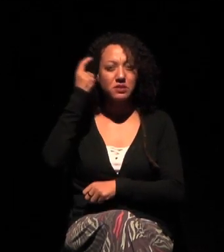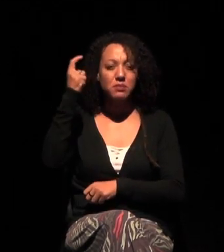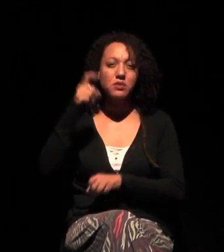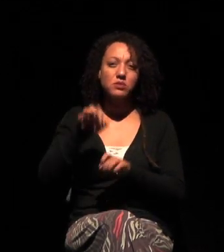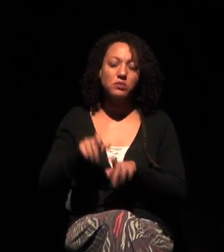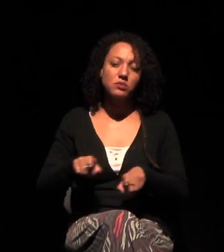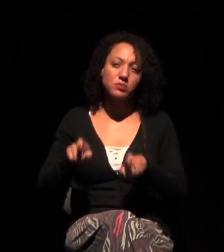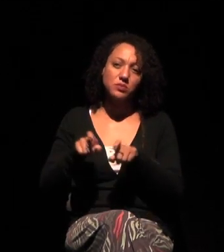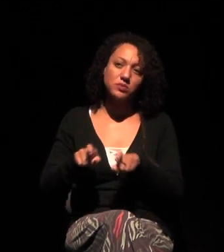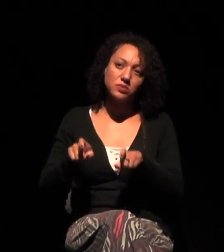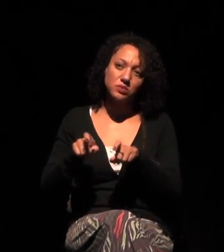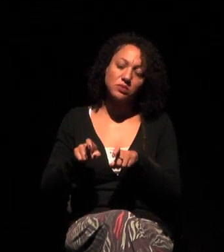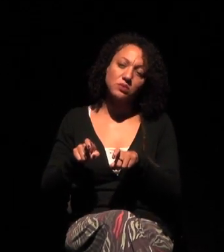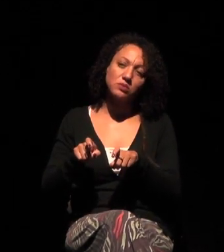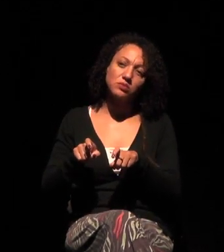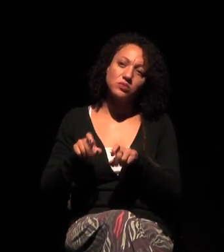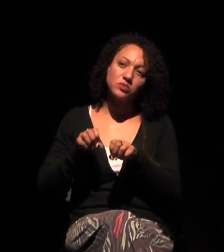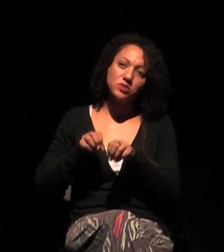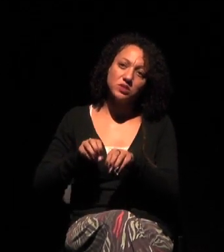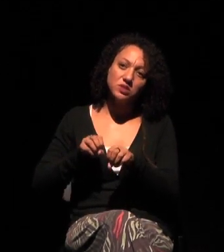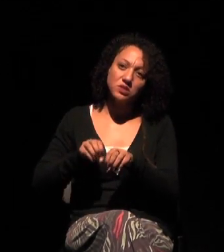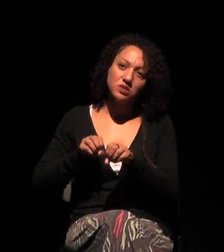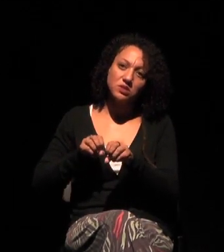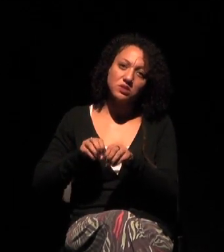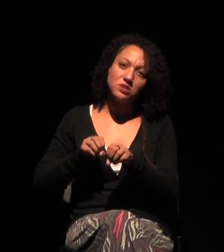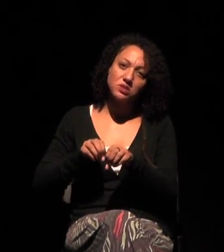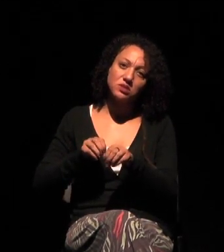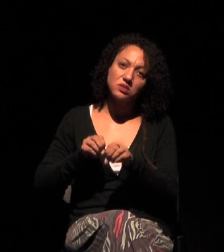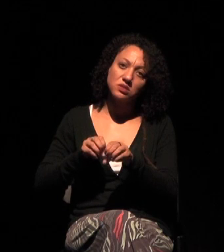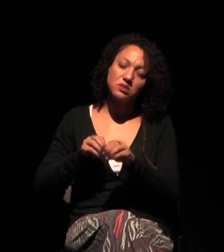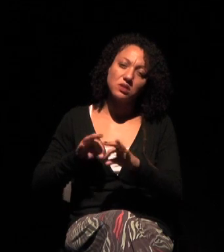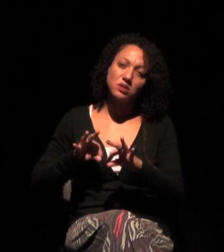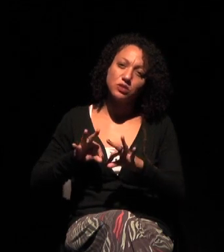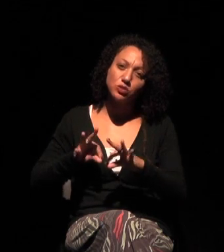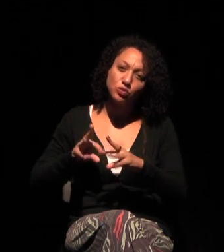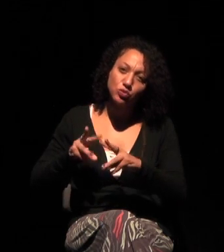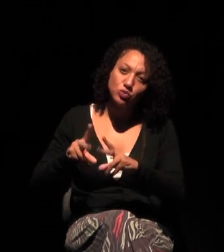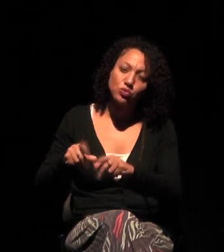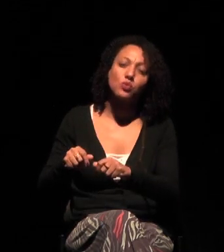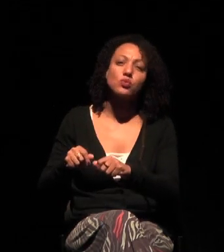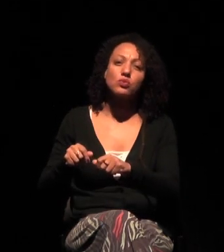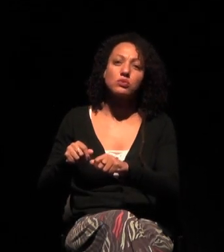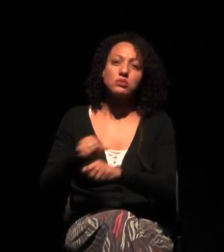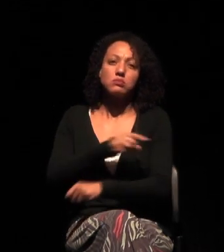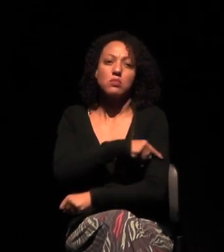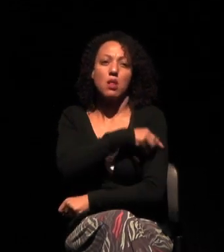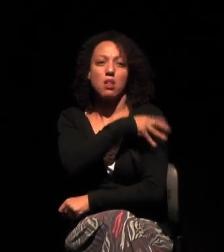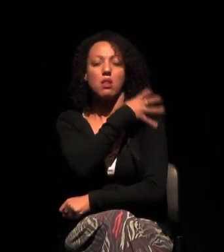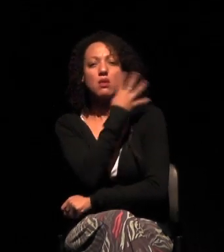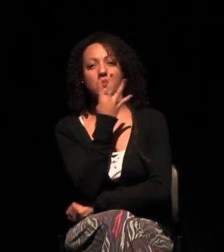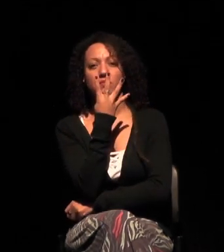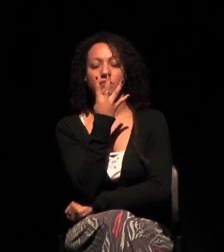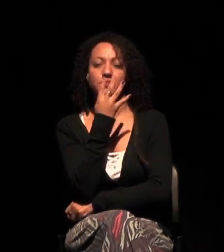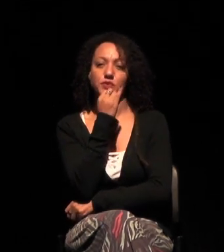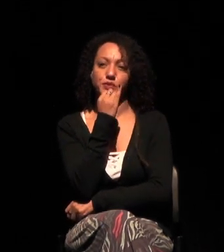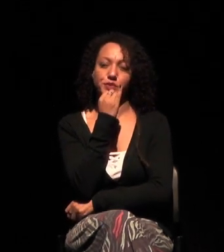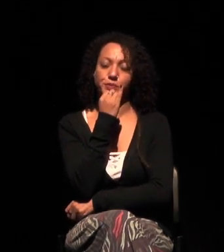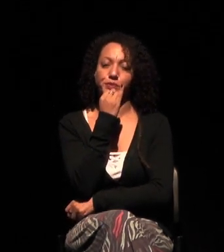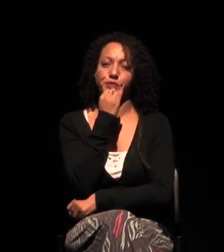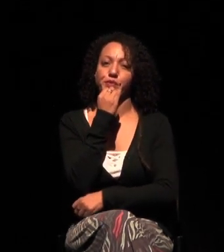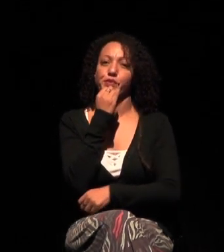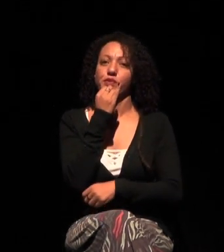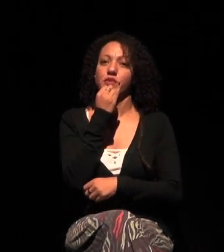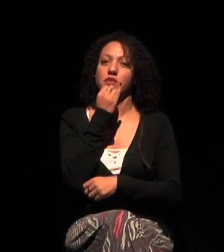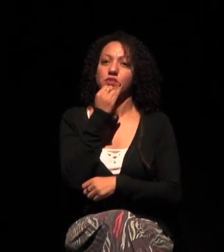computacional ensinado em todas as faixas de educação então você ensinaria às